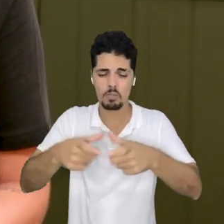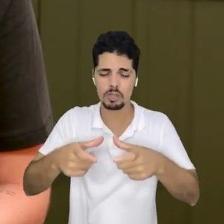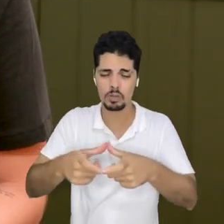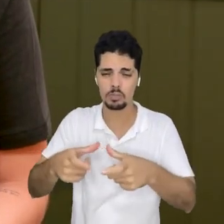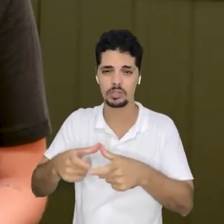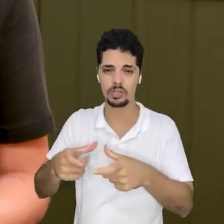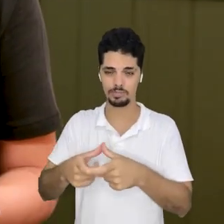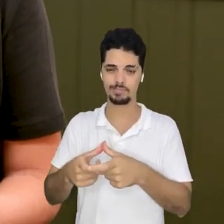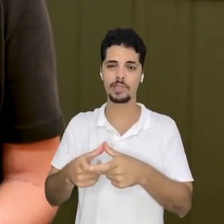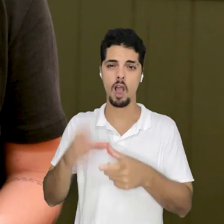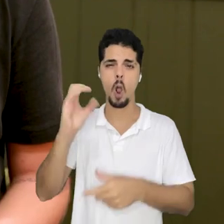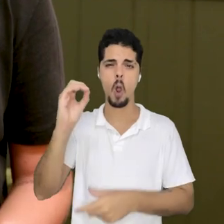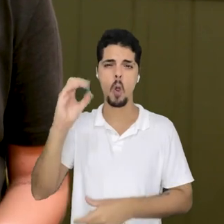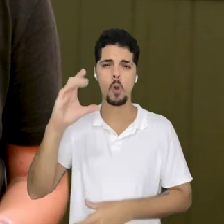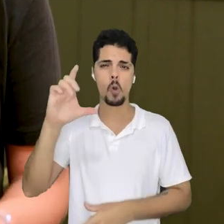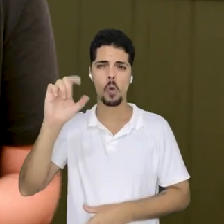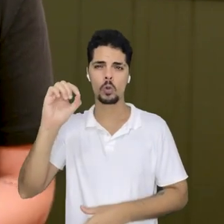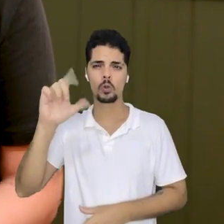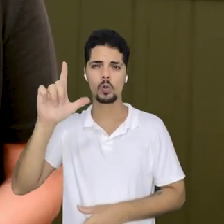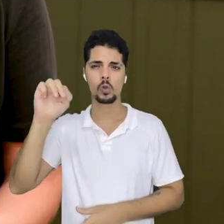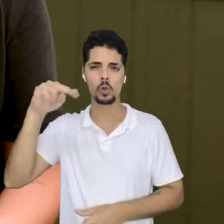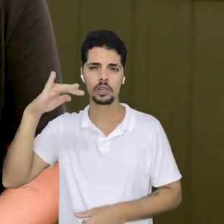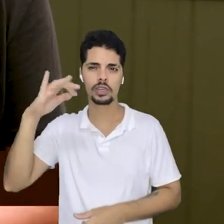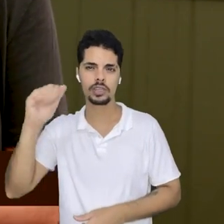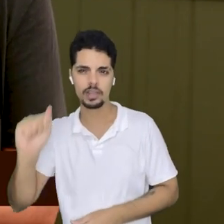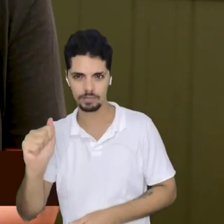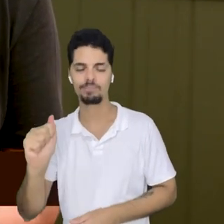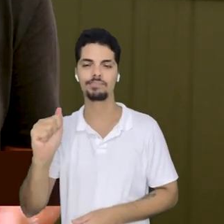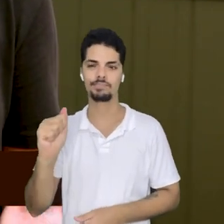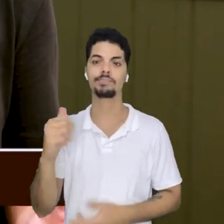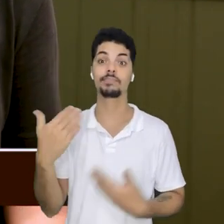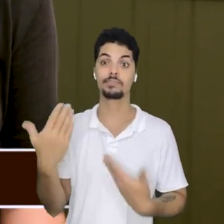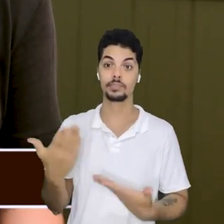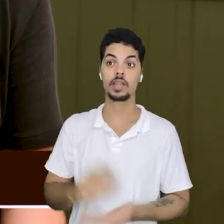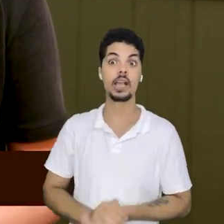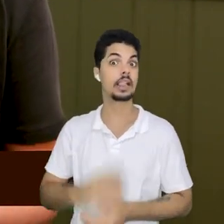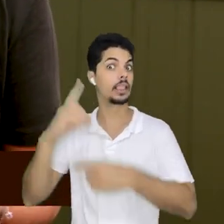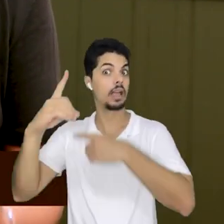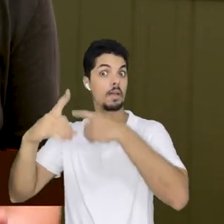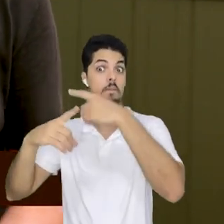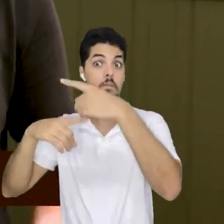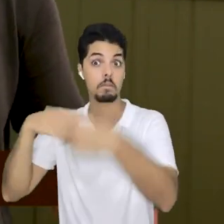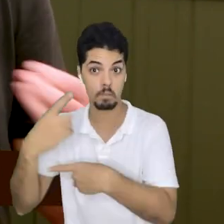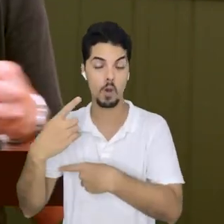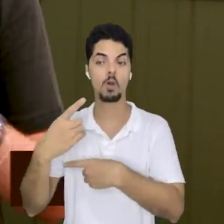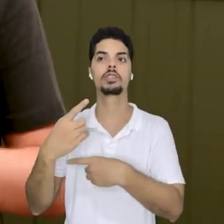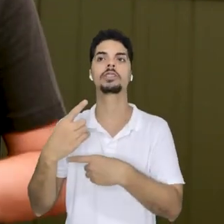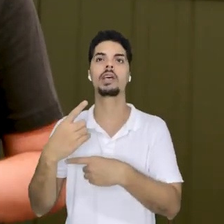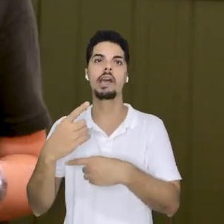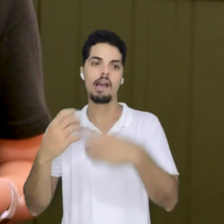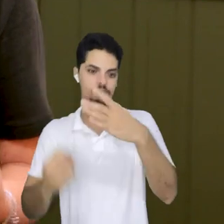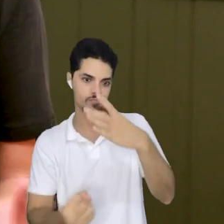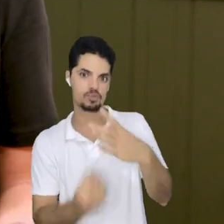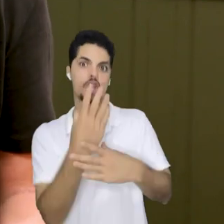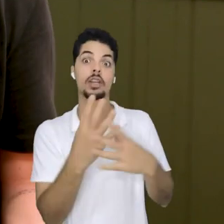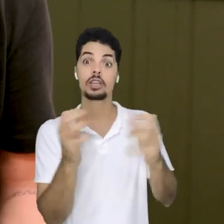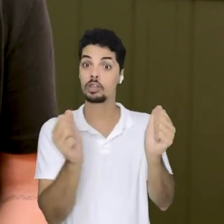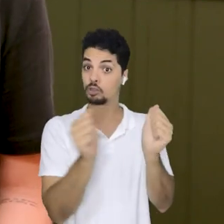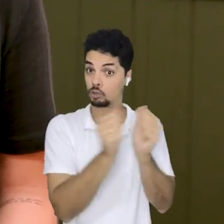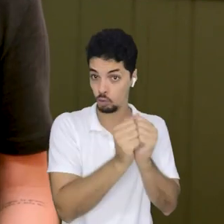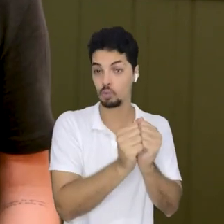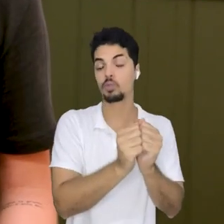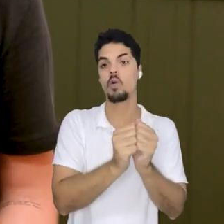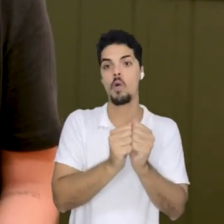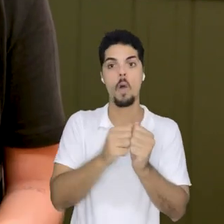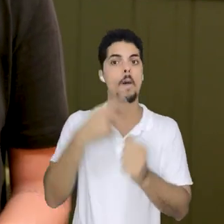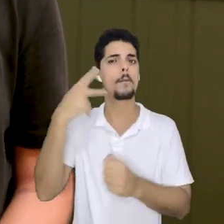principalmente a elite agrária, vai criar uma organização chamada de Partido Brasileiro. Enquanto isso, os portugueses, para defender os